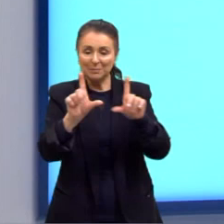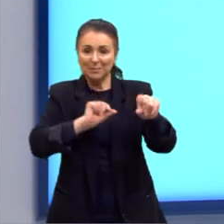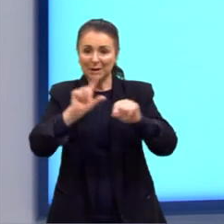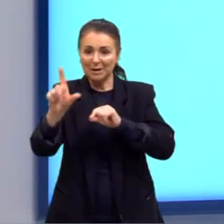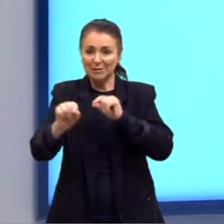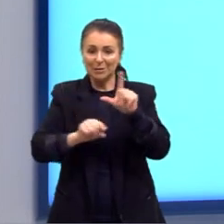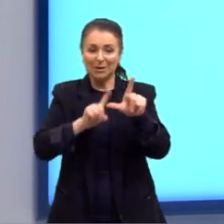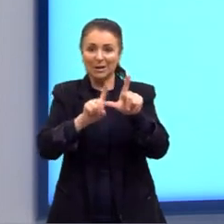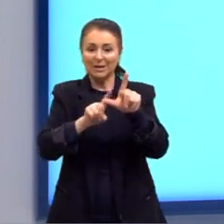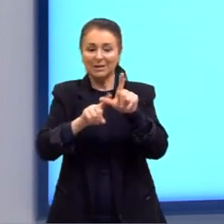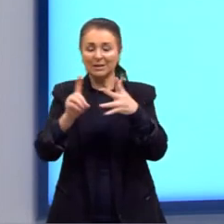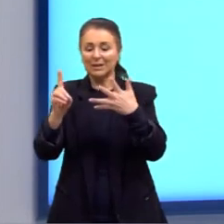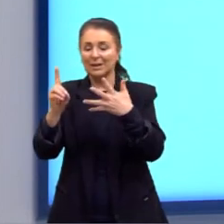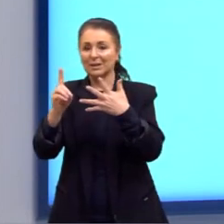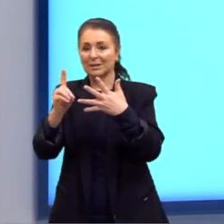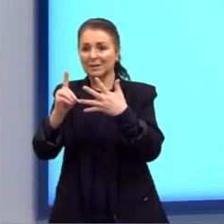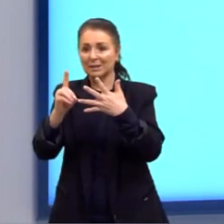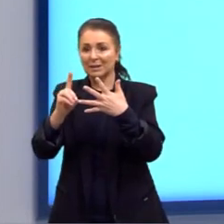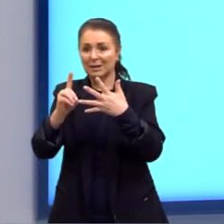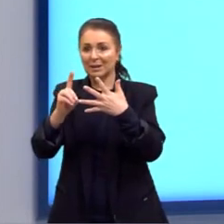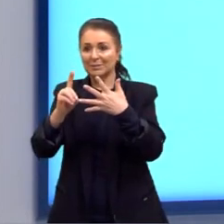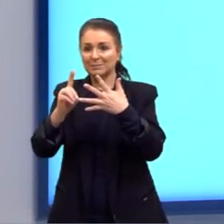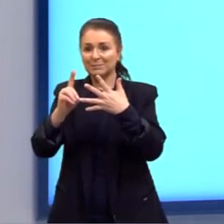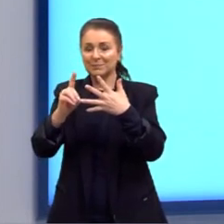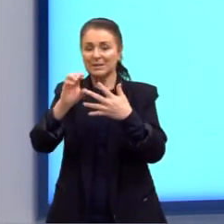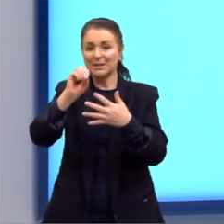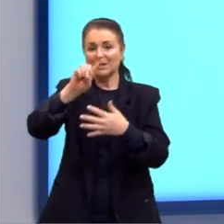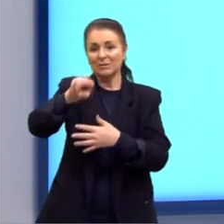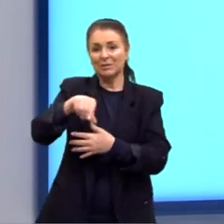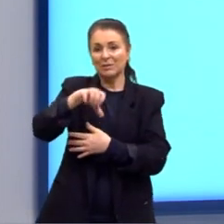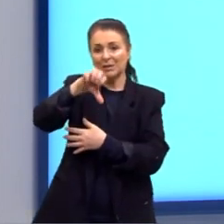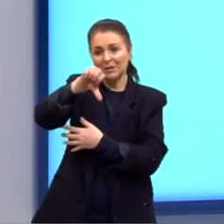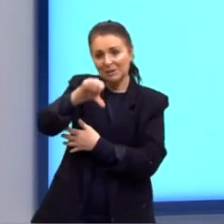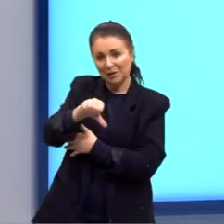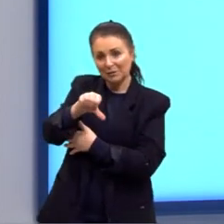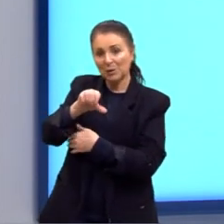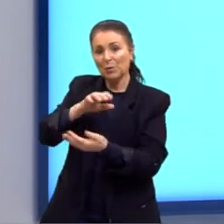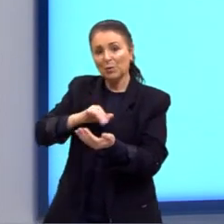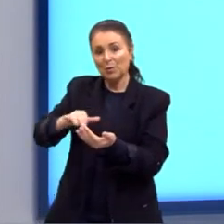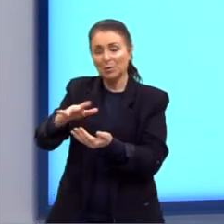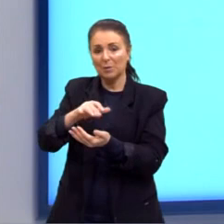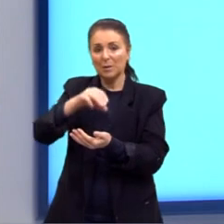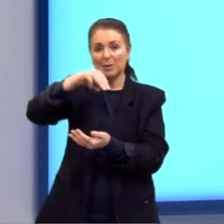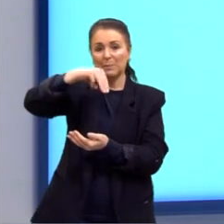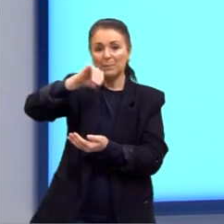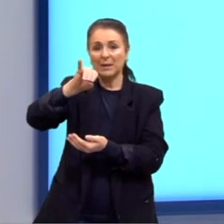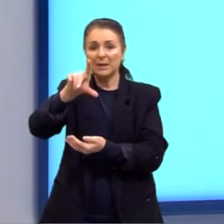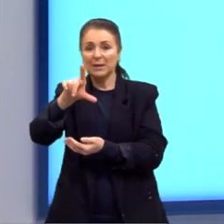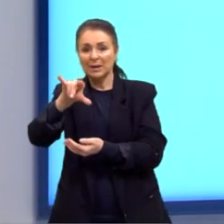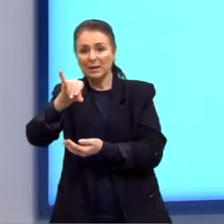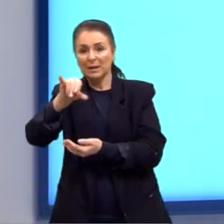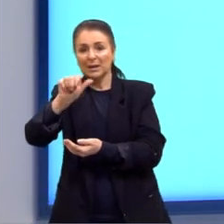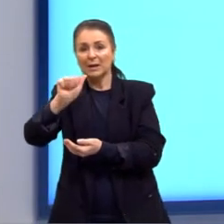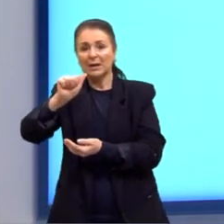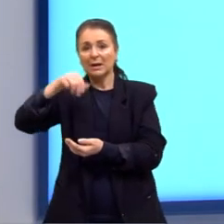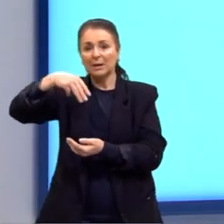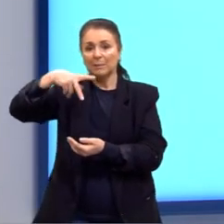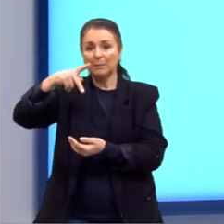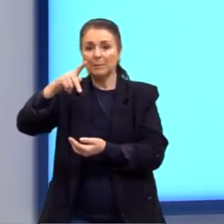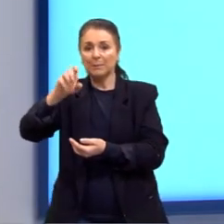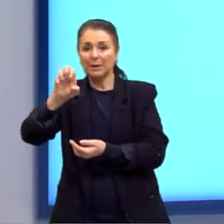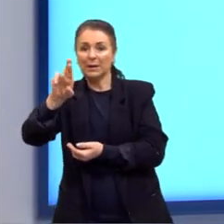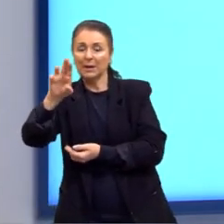vocês analisarem b e e e a corrente a 0,9 como a gente calculou miliamperes e o